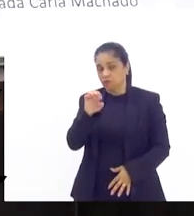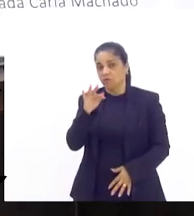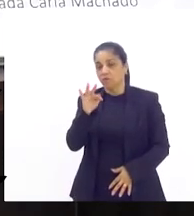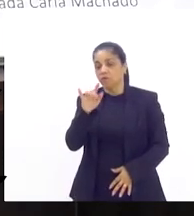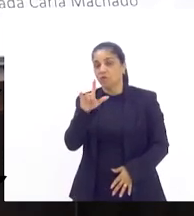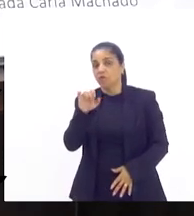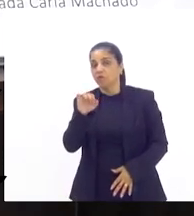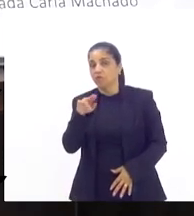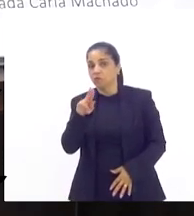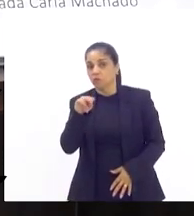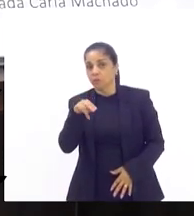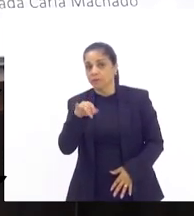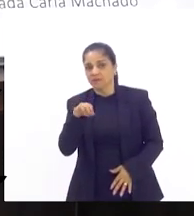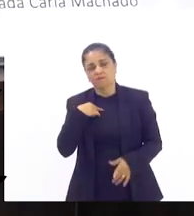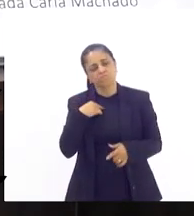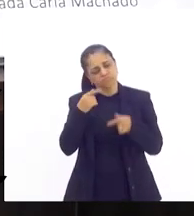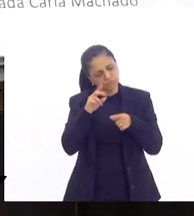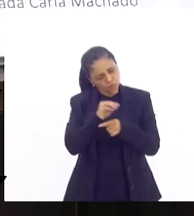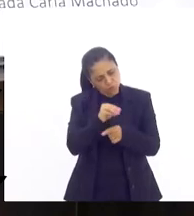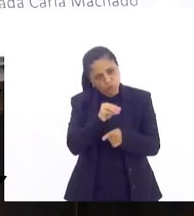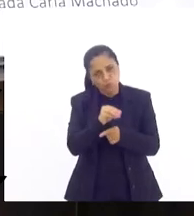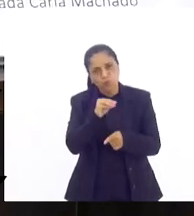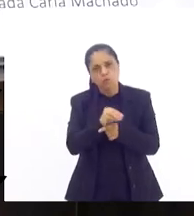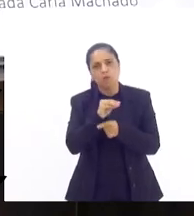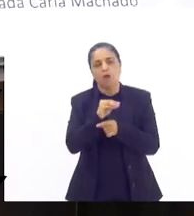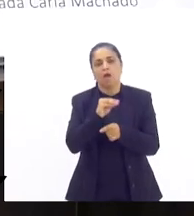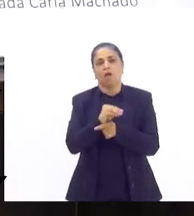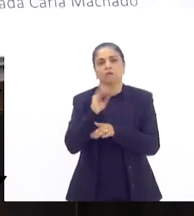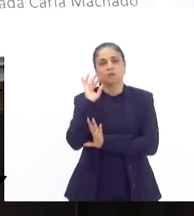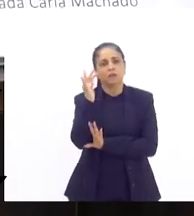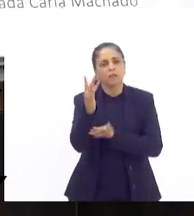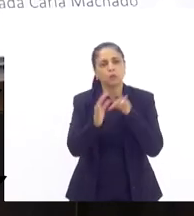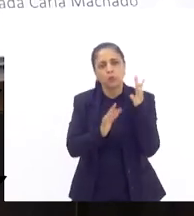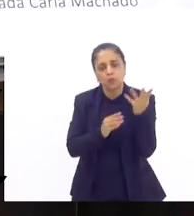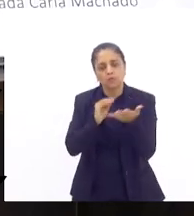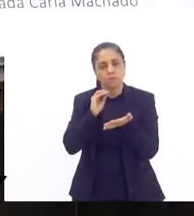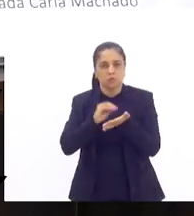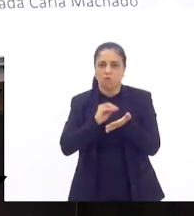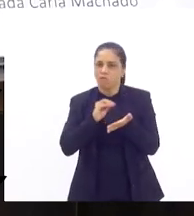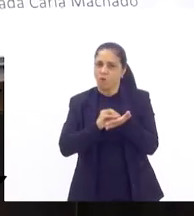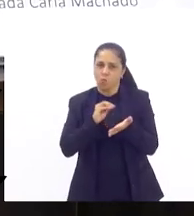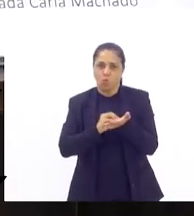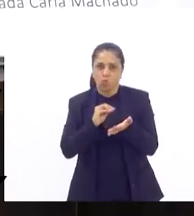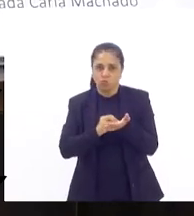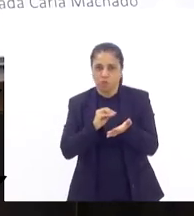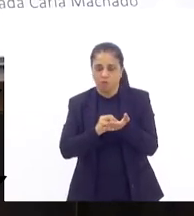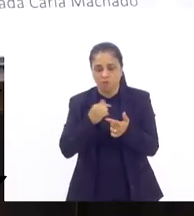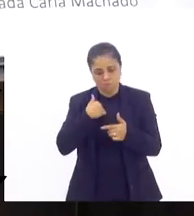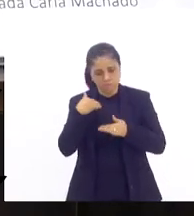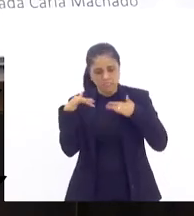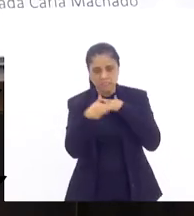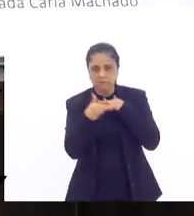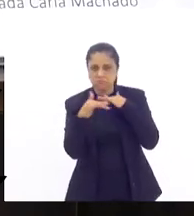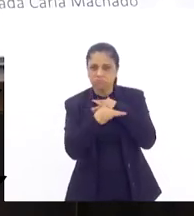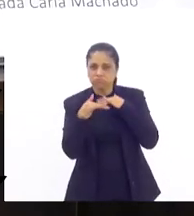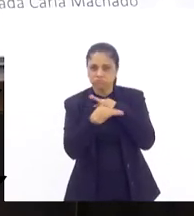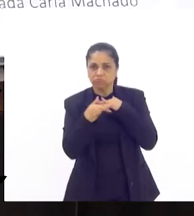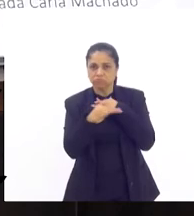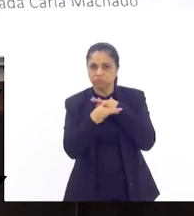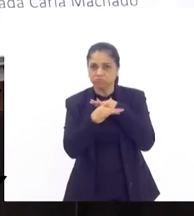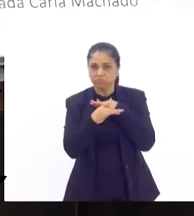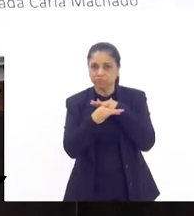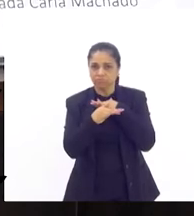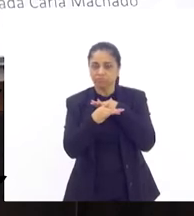cuidar dos nossos recursos naturais para que não nos falte. Na minha cidade, a cidade que eu moro, que